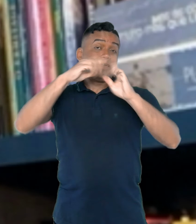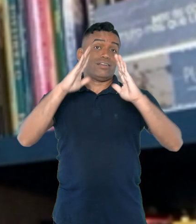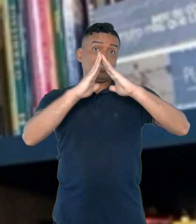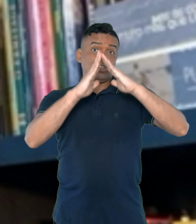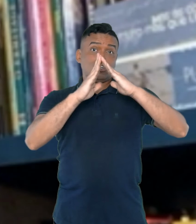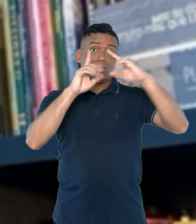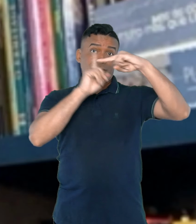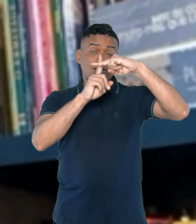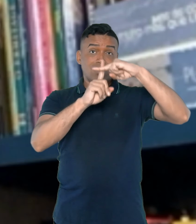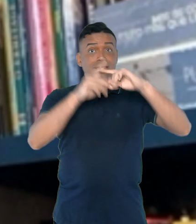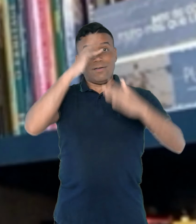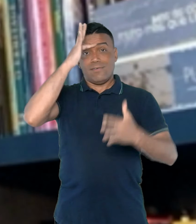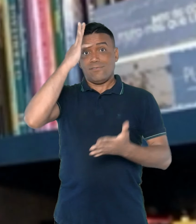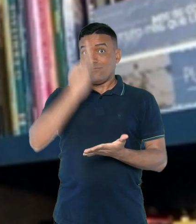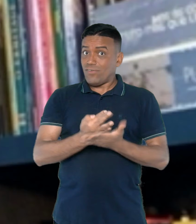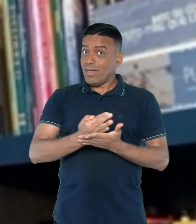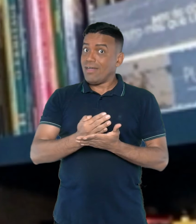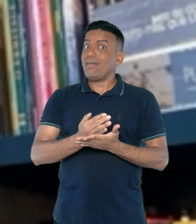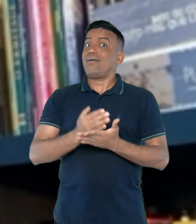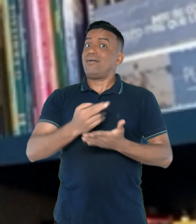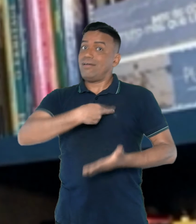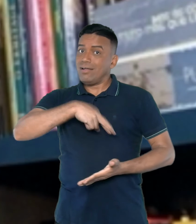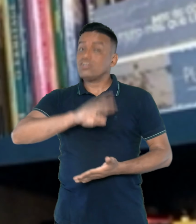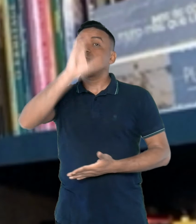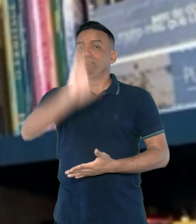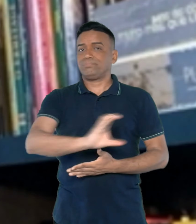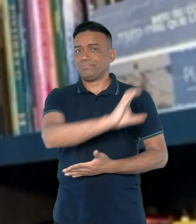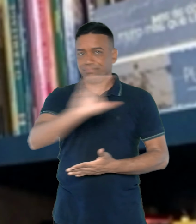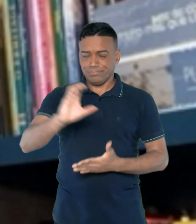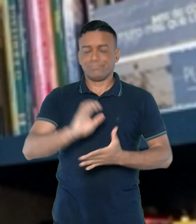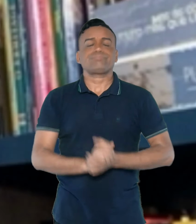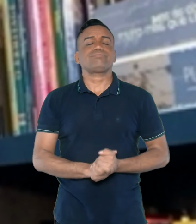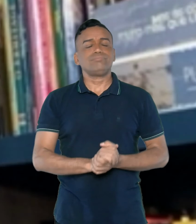caso aí, católica, né? E depois também eu trago, né,